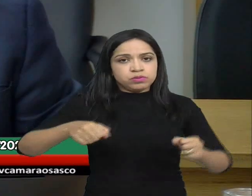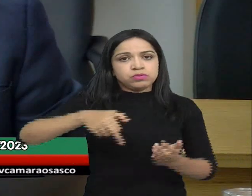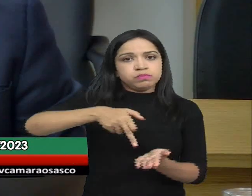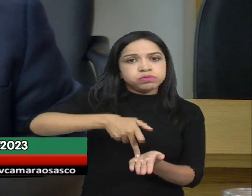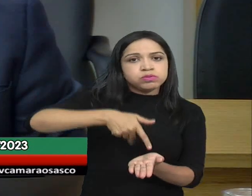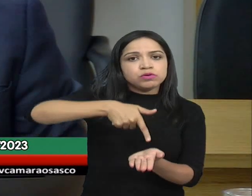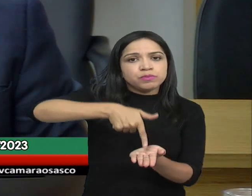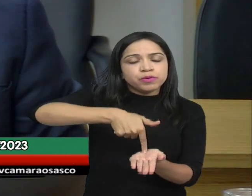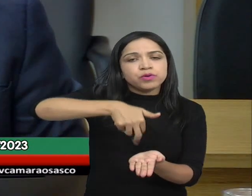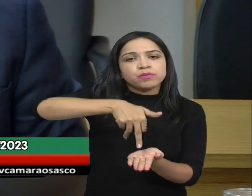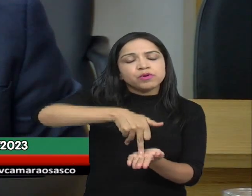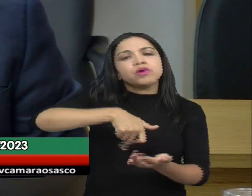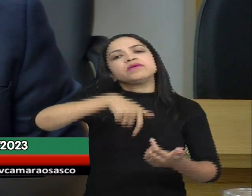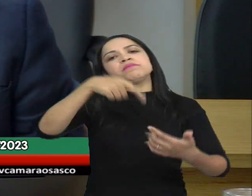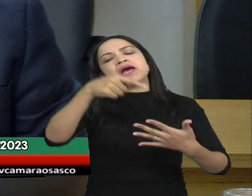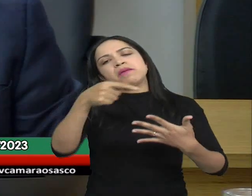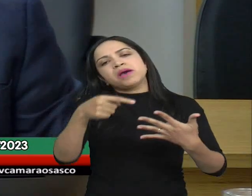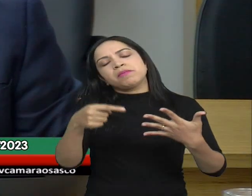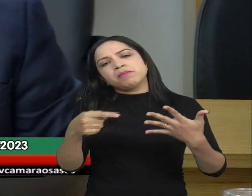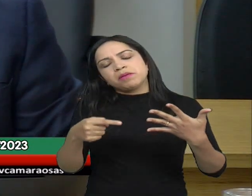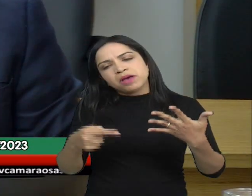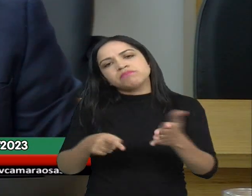exame específico dessa monta.